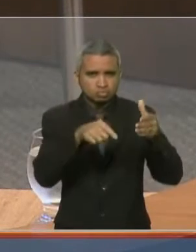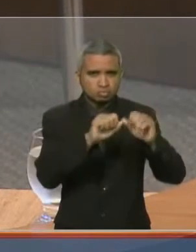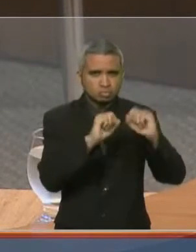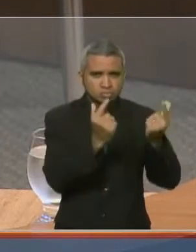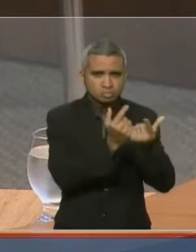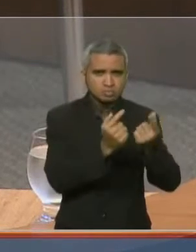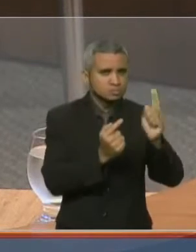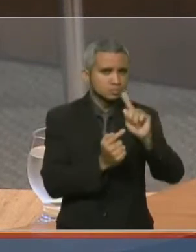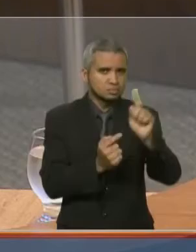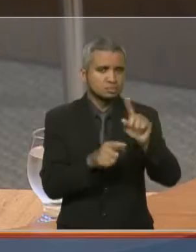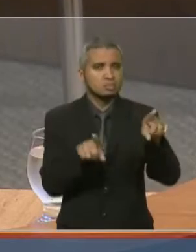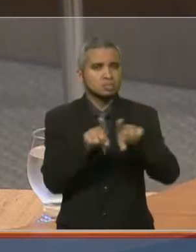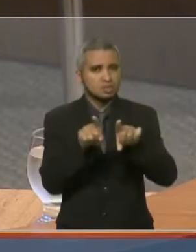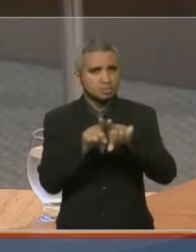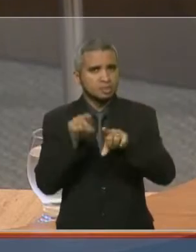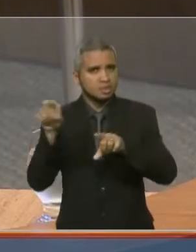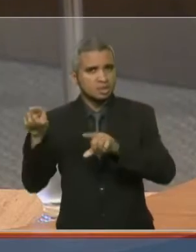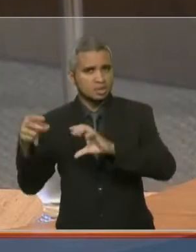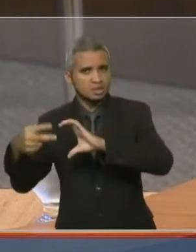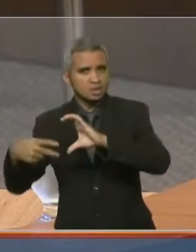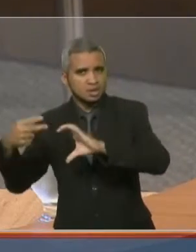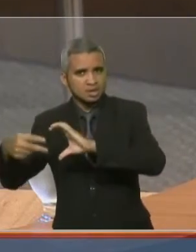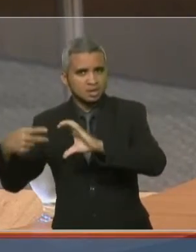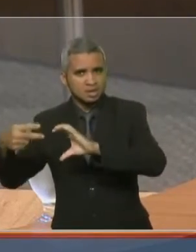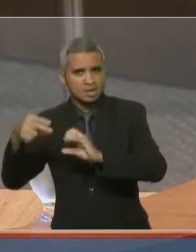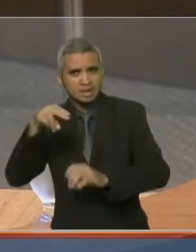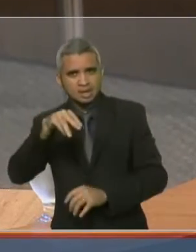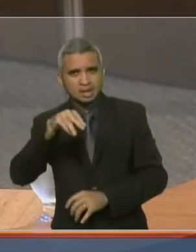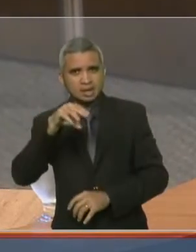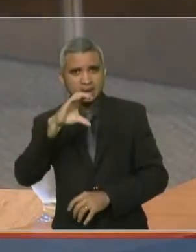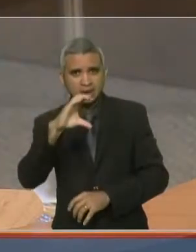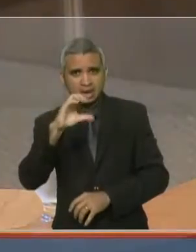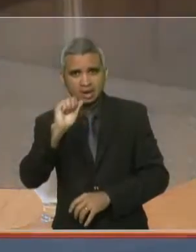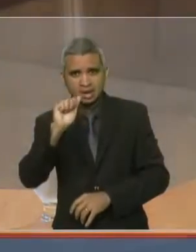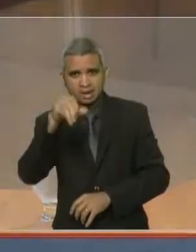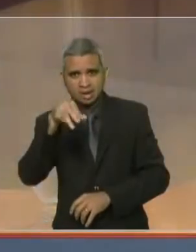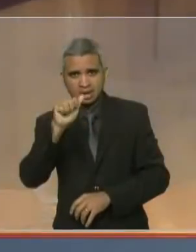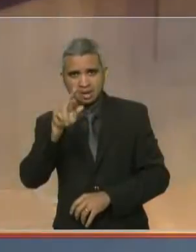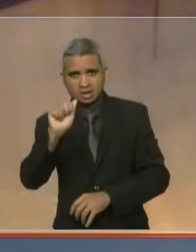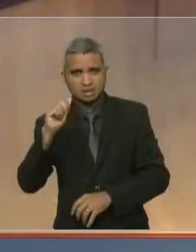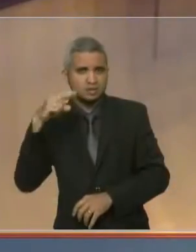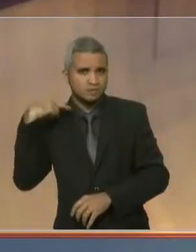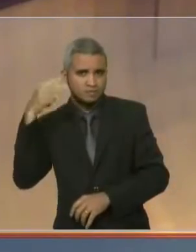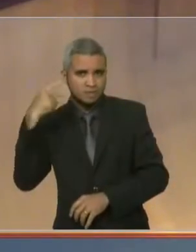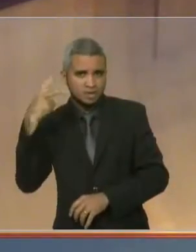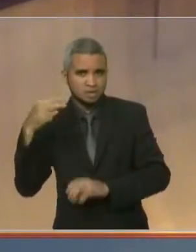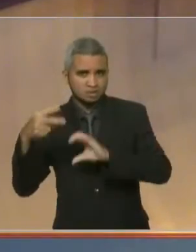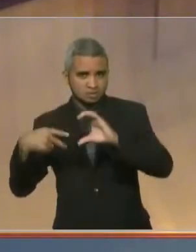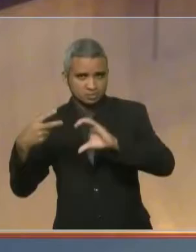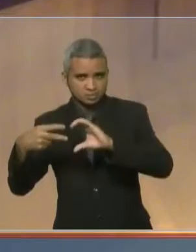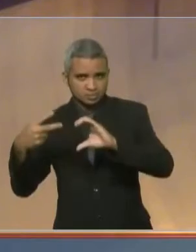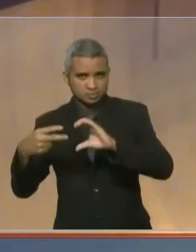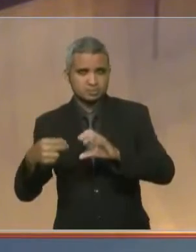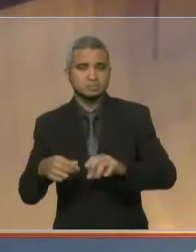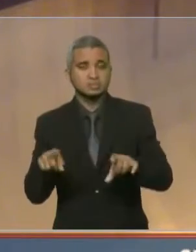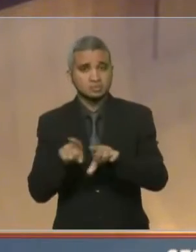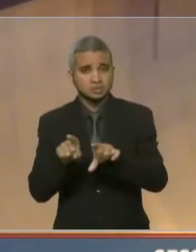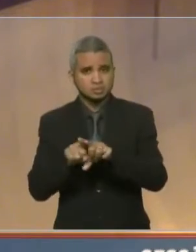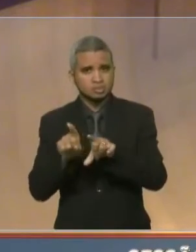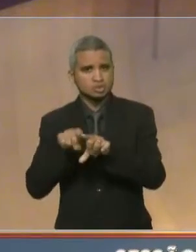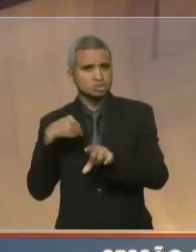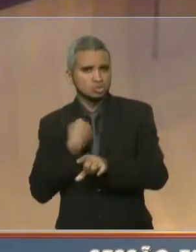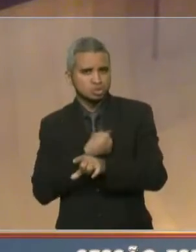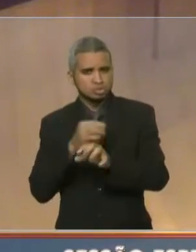Câmara de Vereadores de São Luís, e estamos provocando para acontecer sessão especial em todas as câmaras de